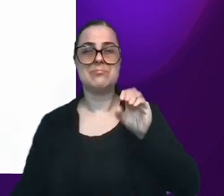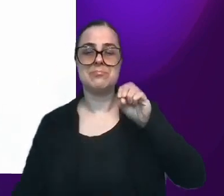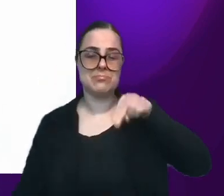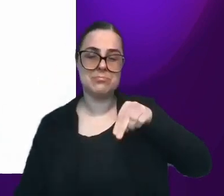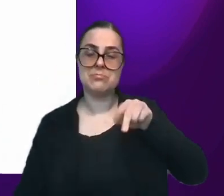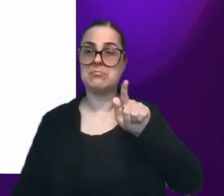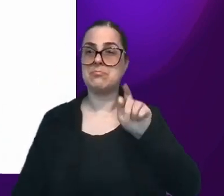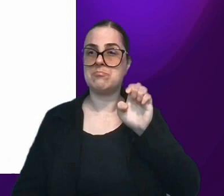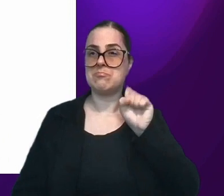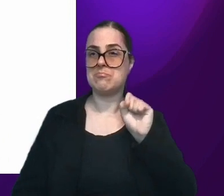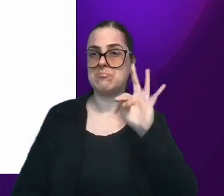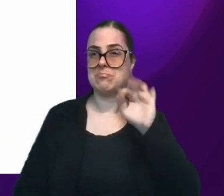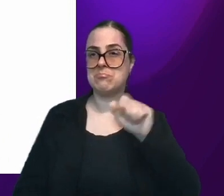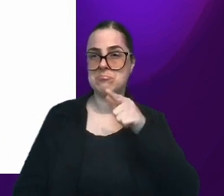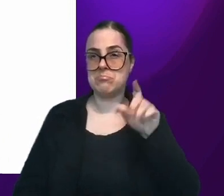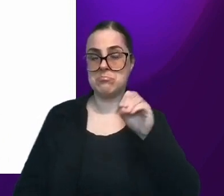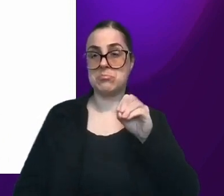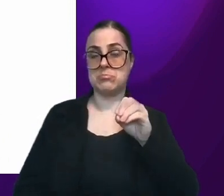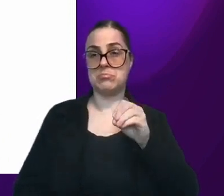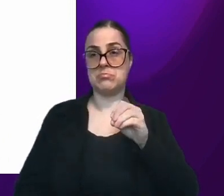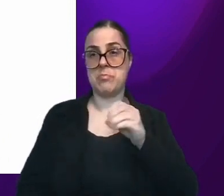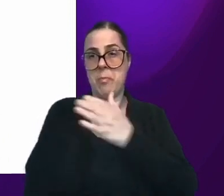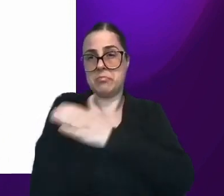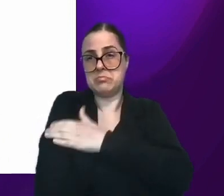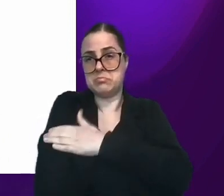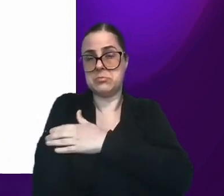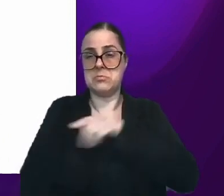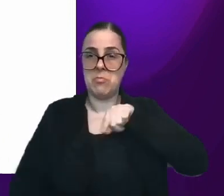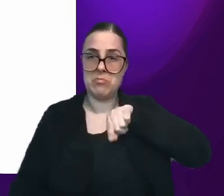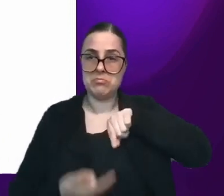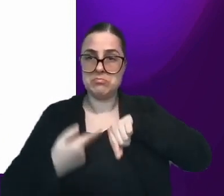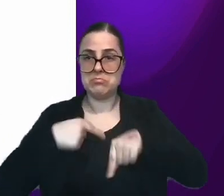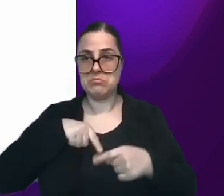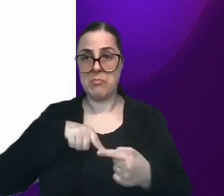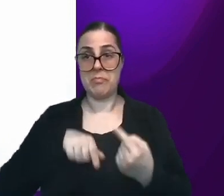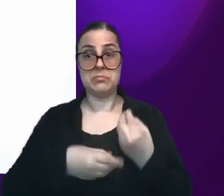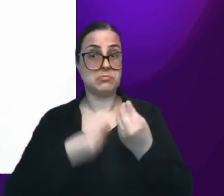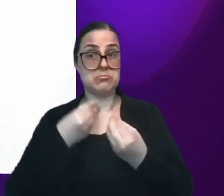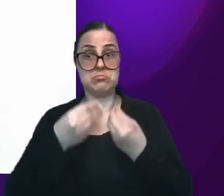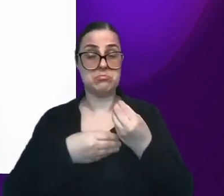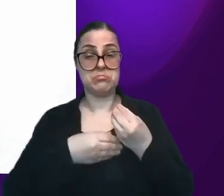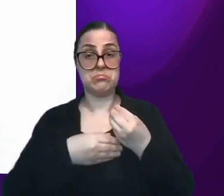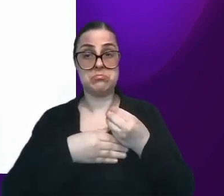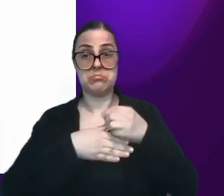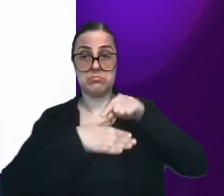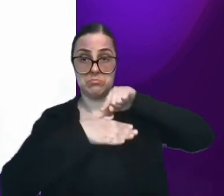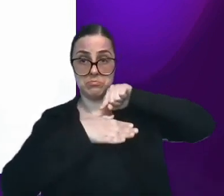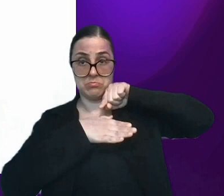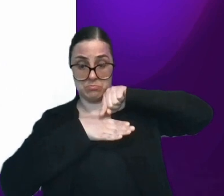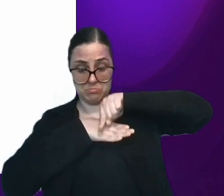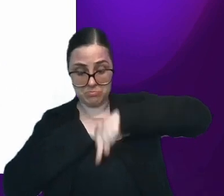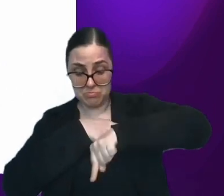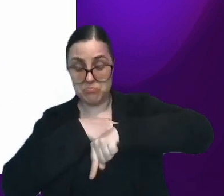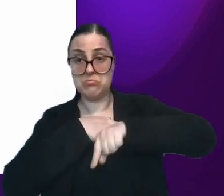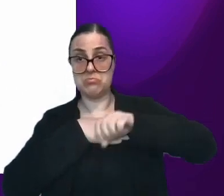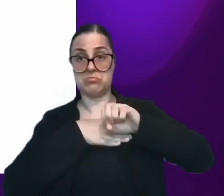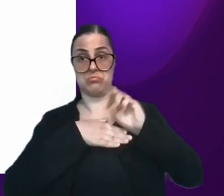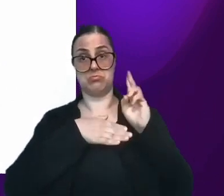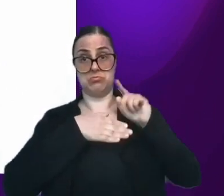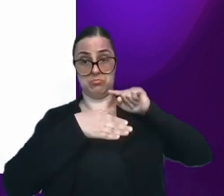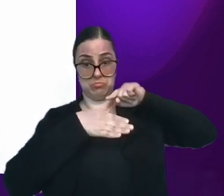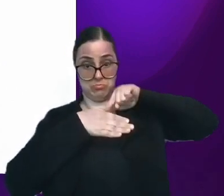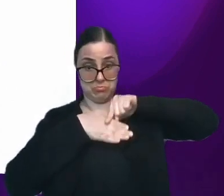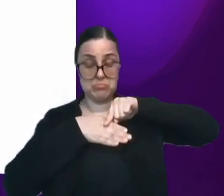de pressão a nível da arteríola aferente com a eferente, e com essa diminuição do diferencial de pressão, há